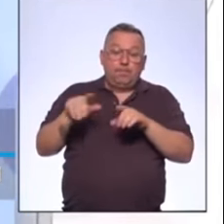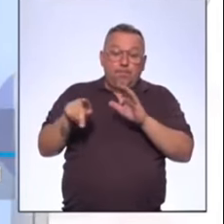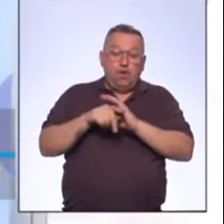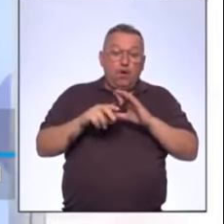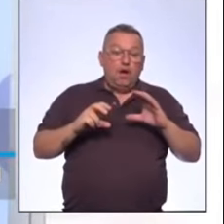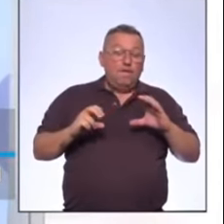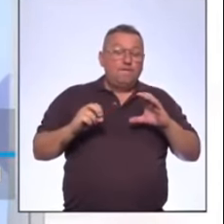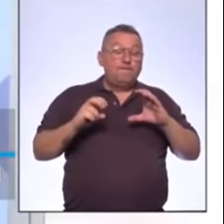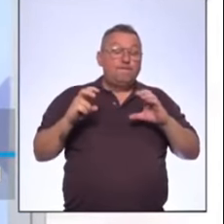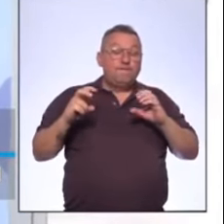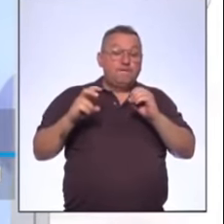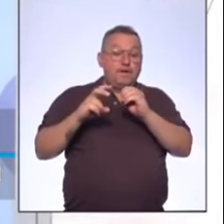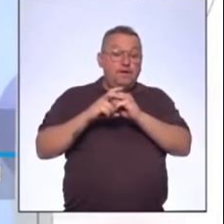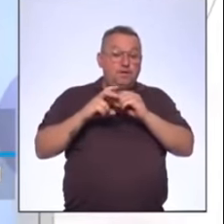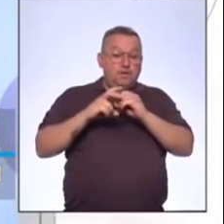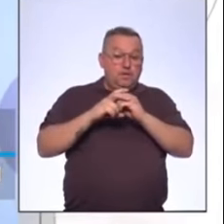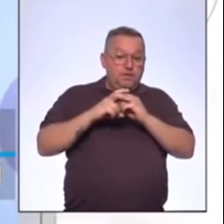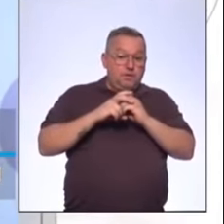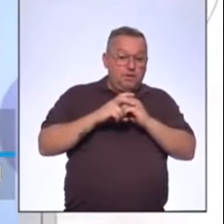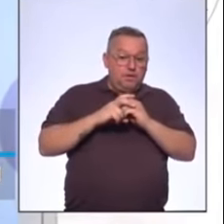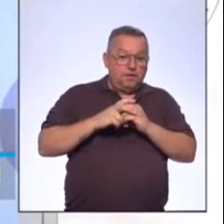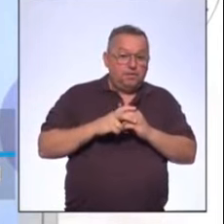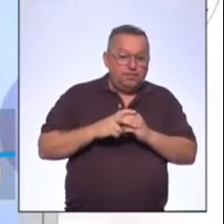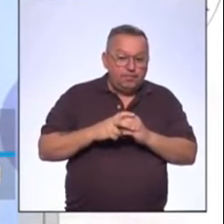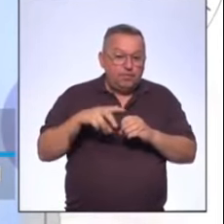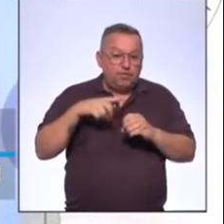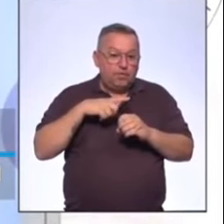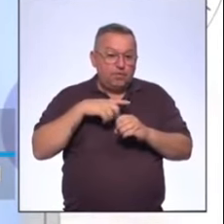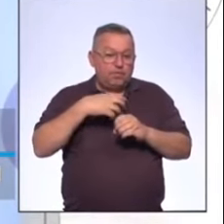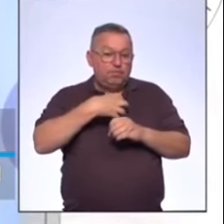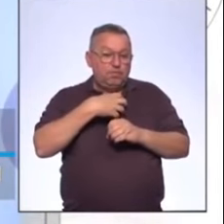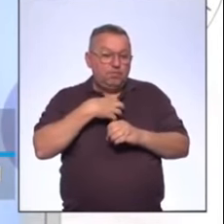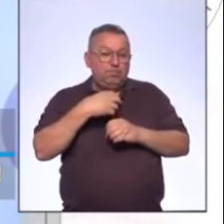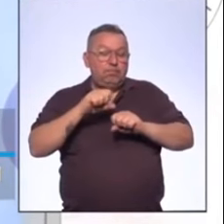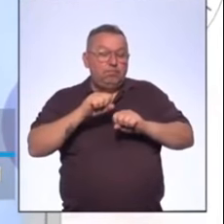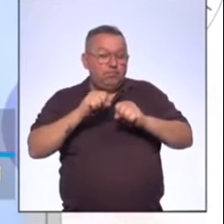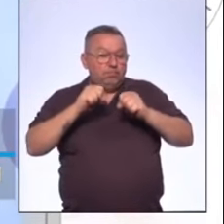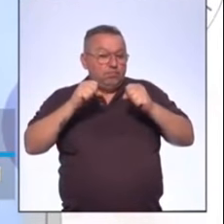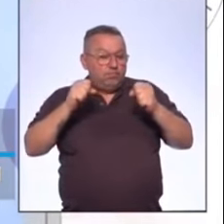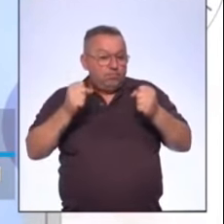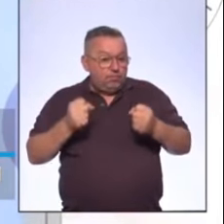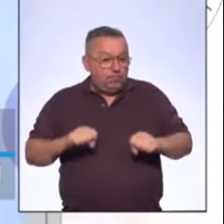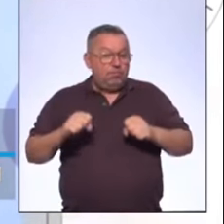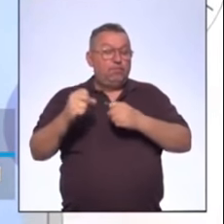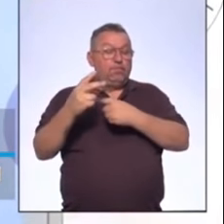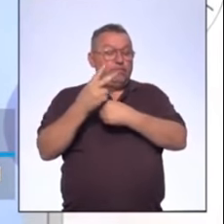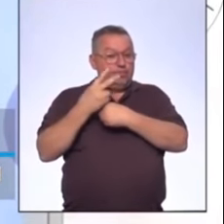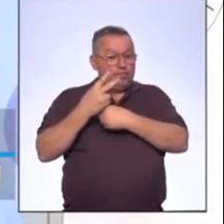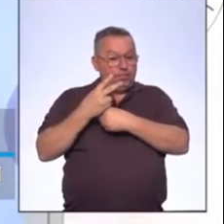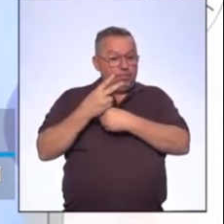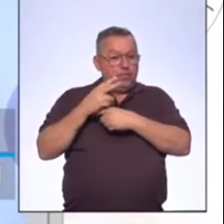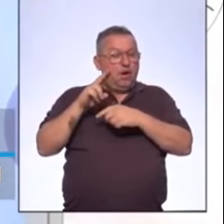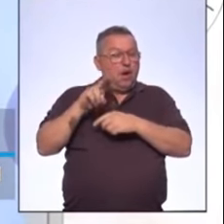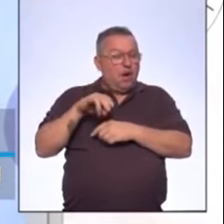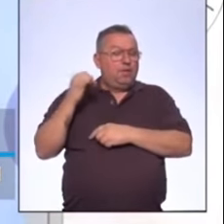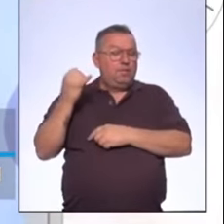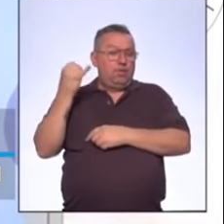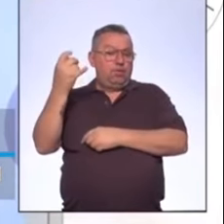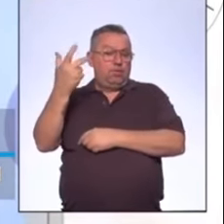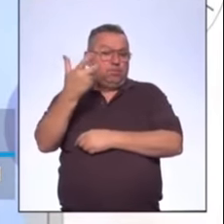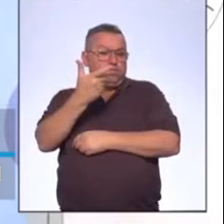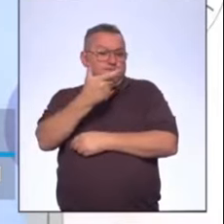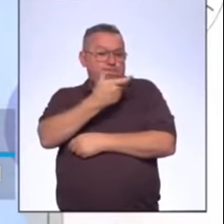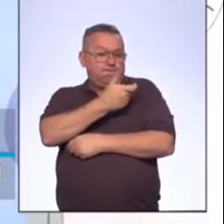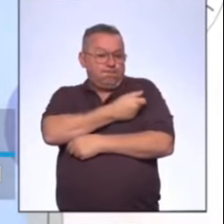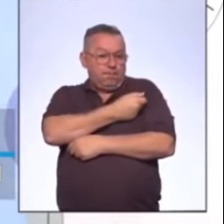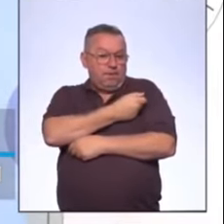vírus, você só tem o seu sistema imunológico para proteger. Por isso que é importante a vacina. Tá? É muito raro ter um